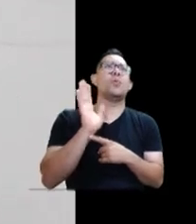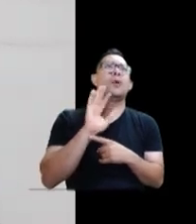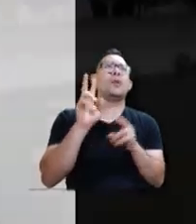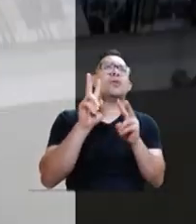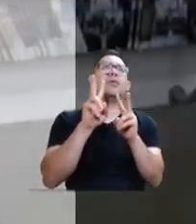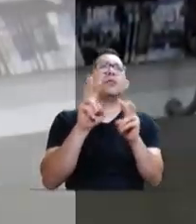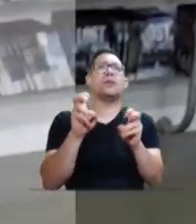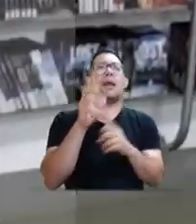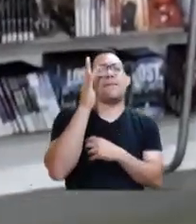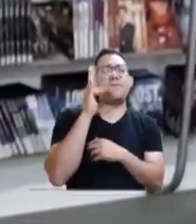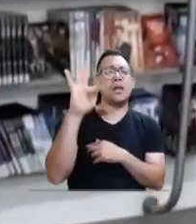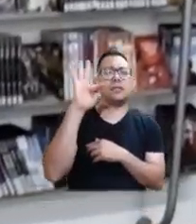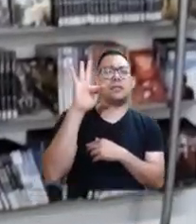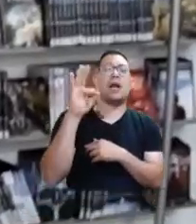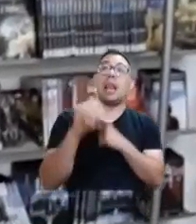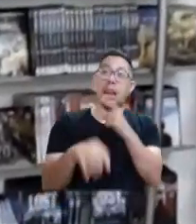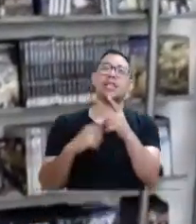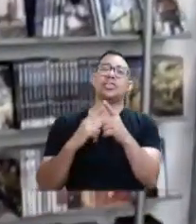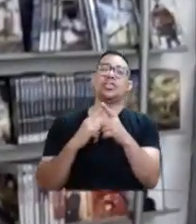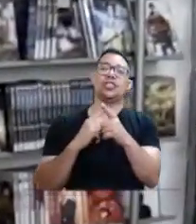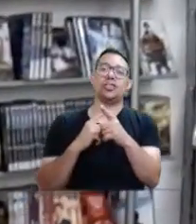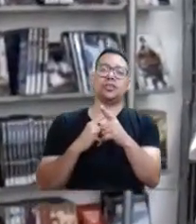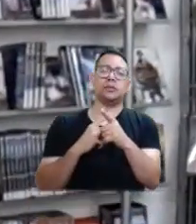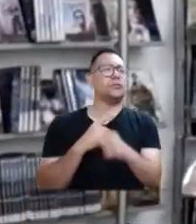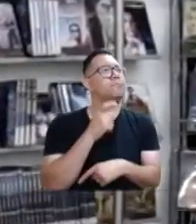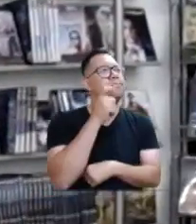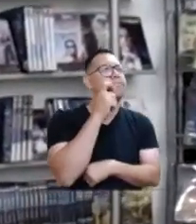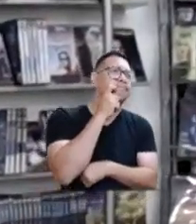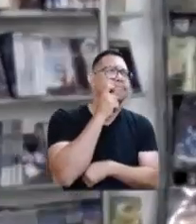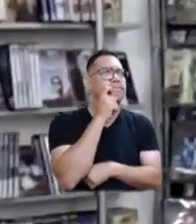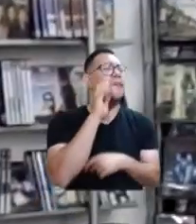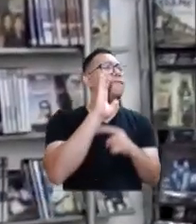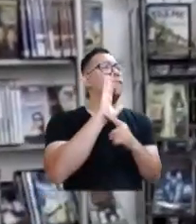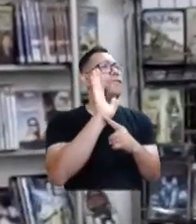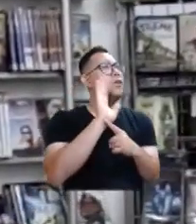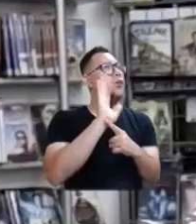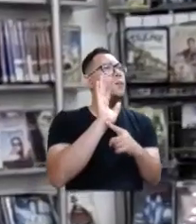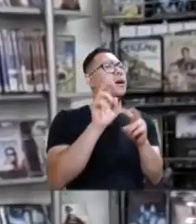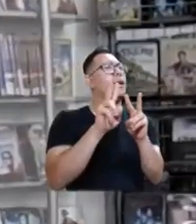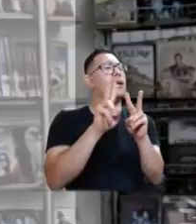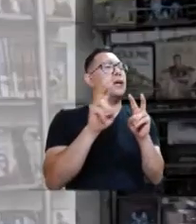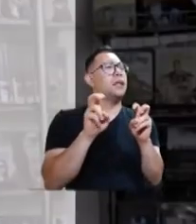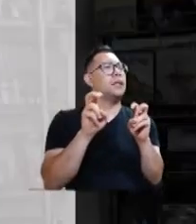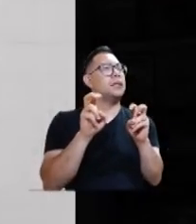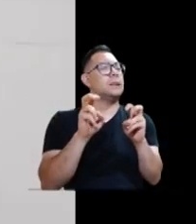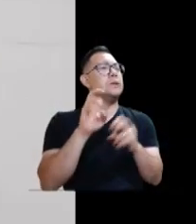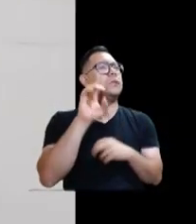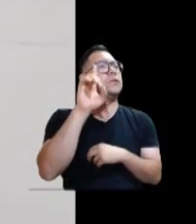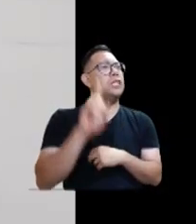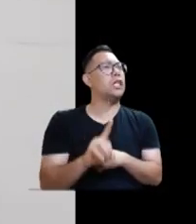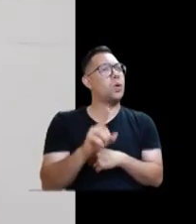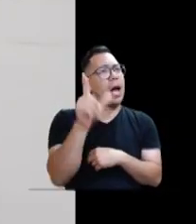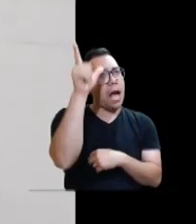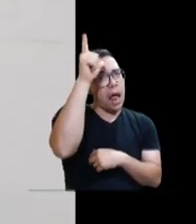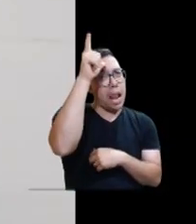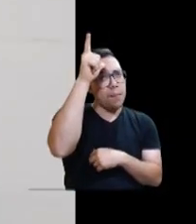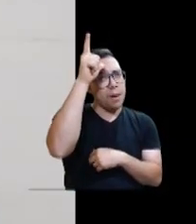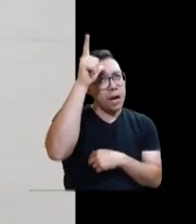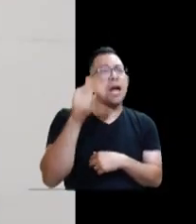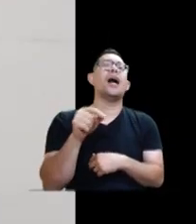suspeitasse, eu quero assistir filmes, sei lá, franceses, tinha. Quero